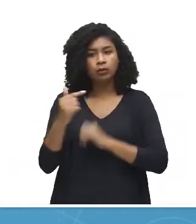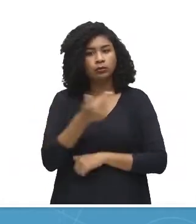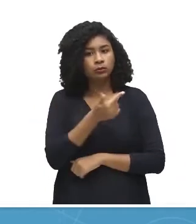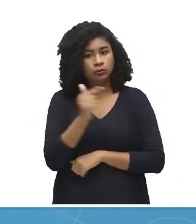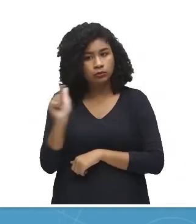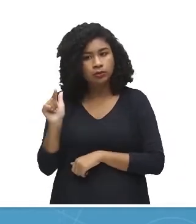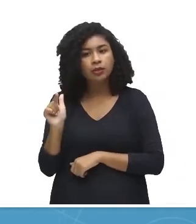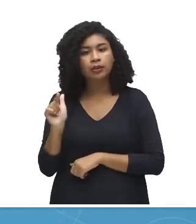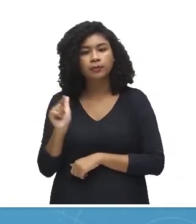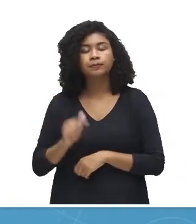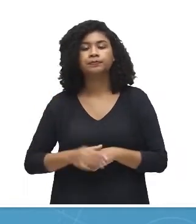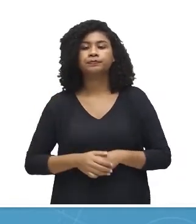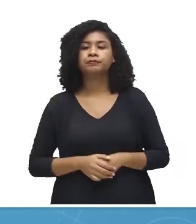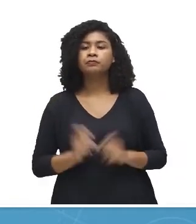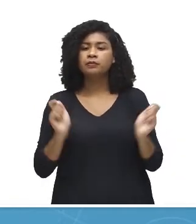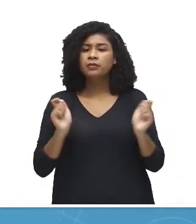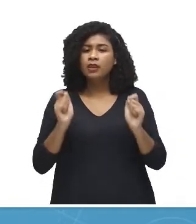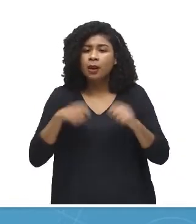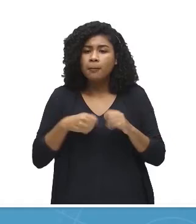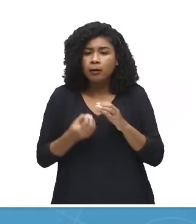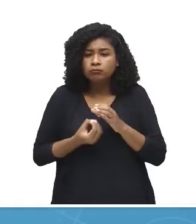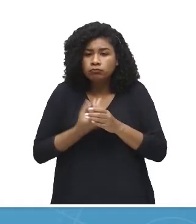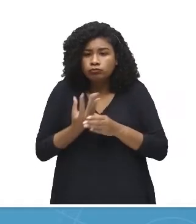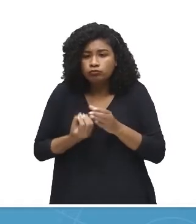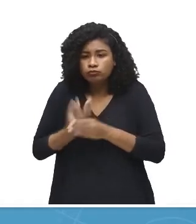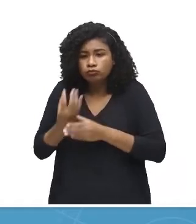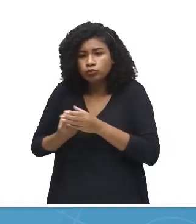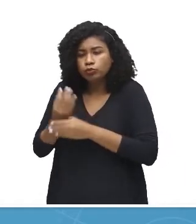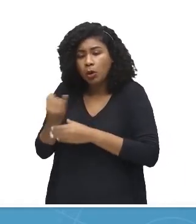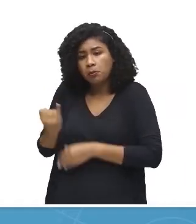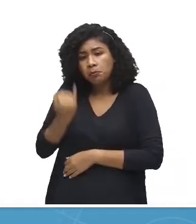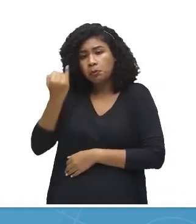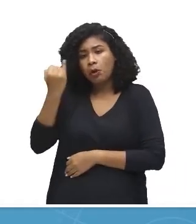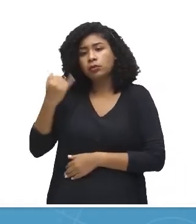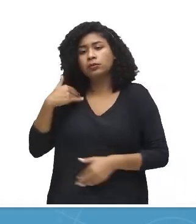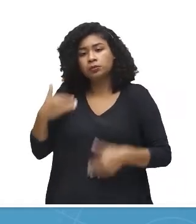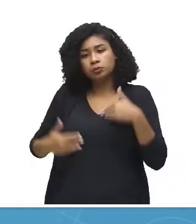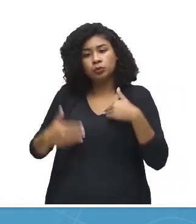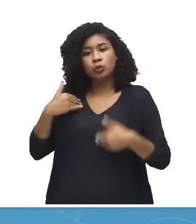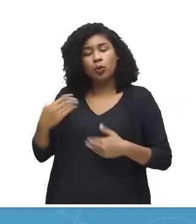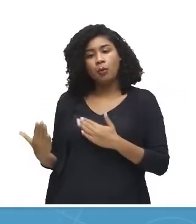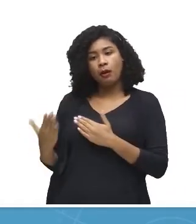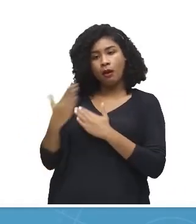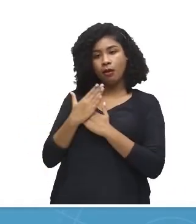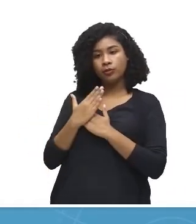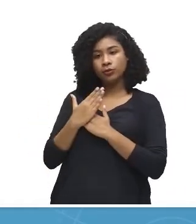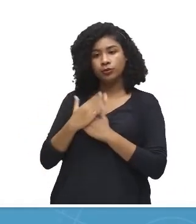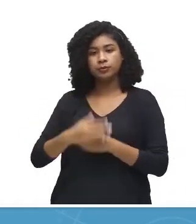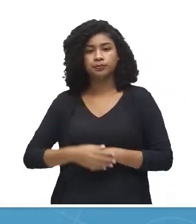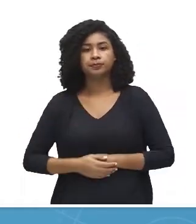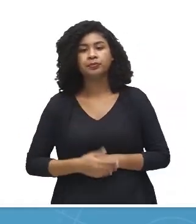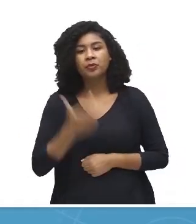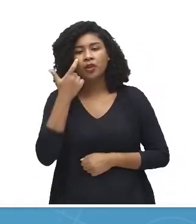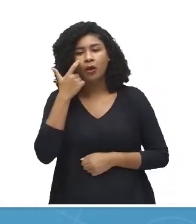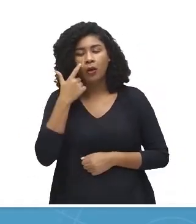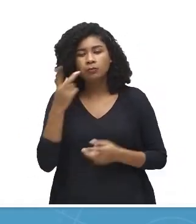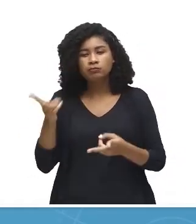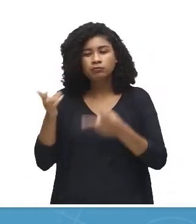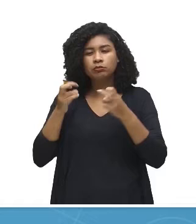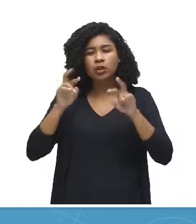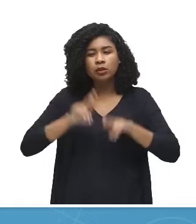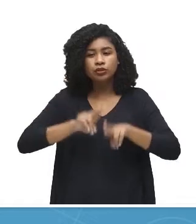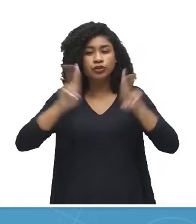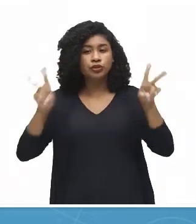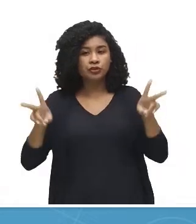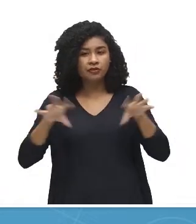alguma substância importante para o nosso corpo, tá? Então, a gente tem aqui, olha só, a diferença entre as glândulas que